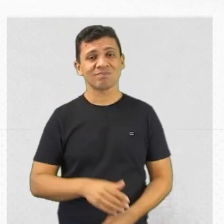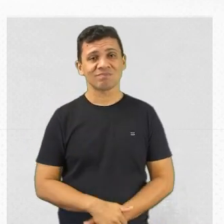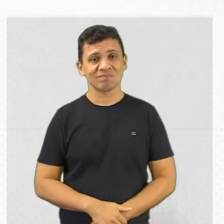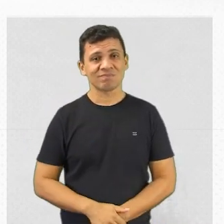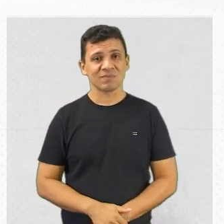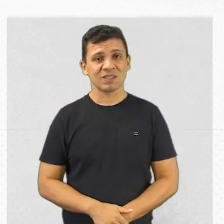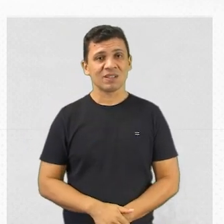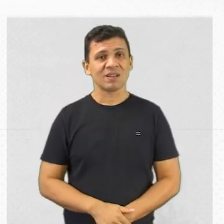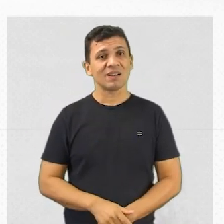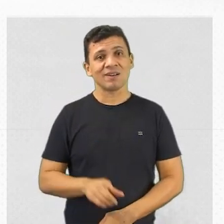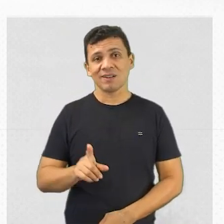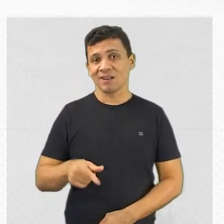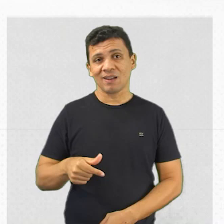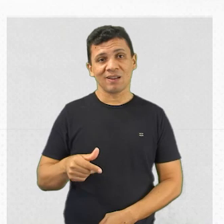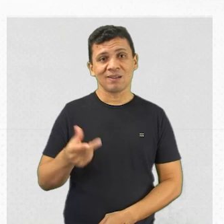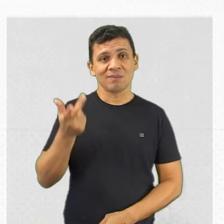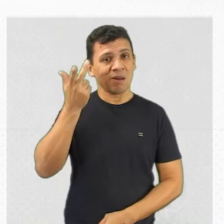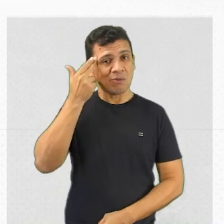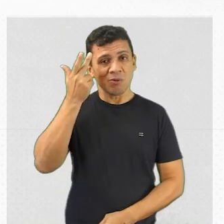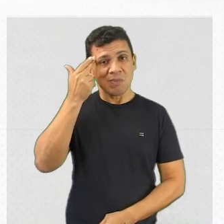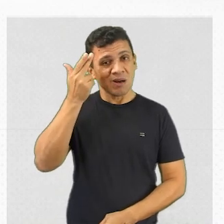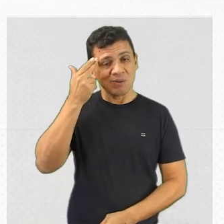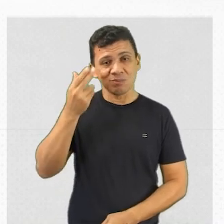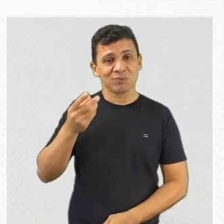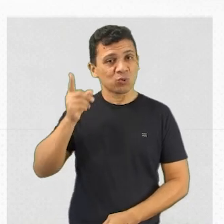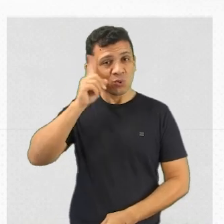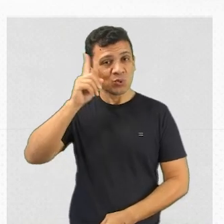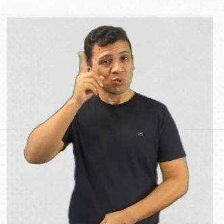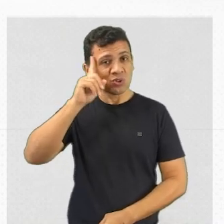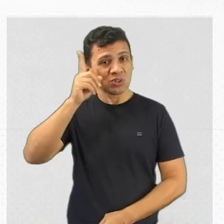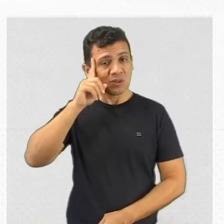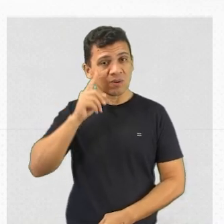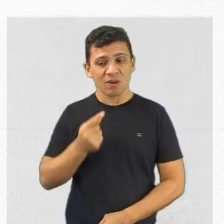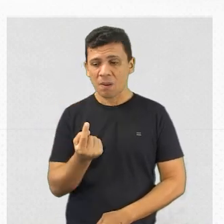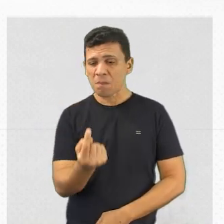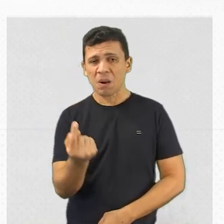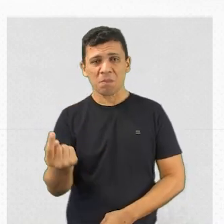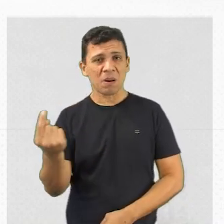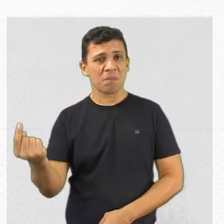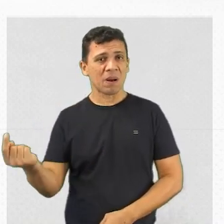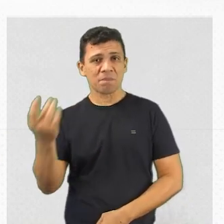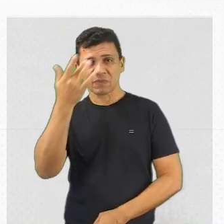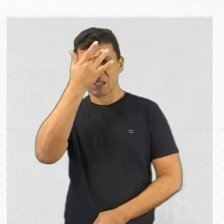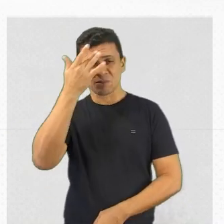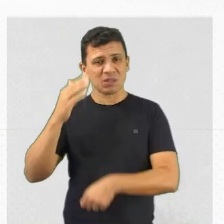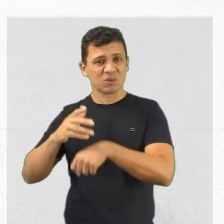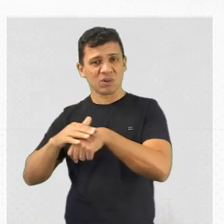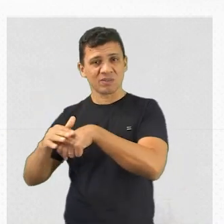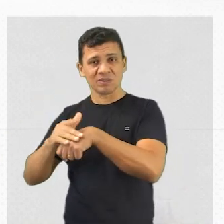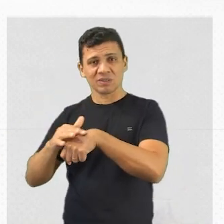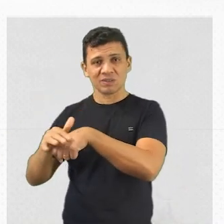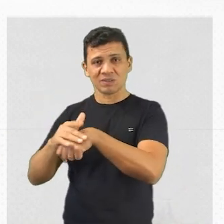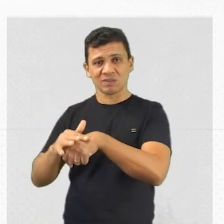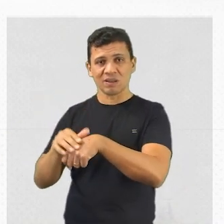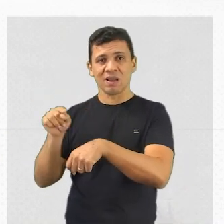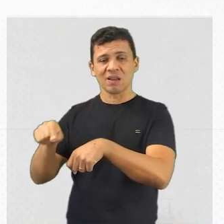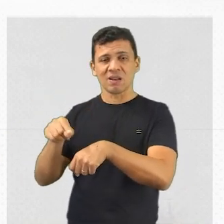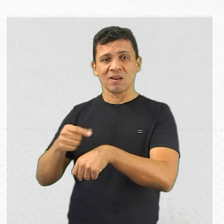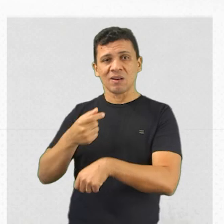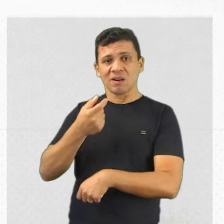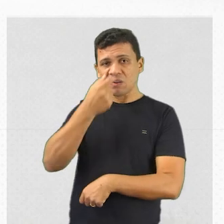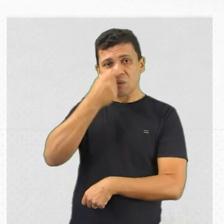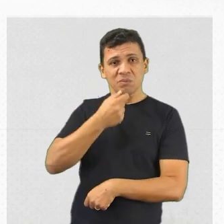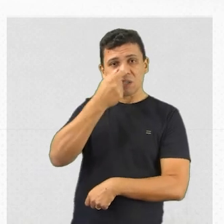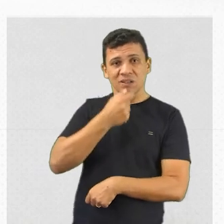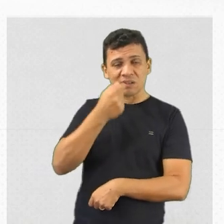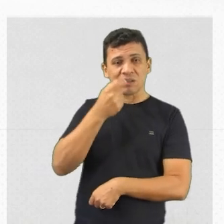sabe que isso é rotineira hoje em dia, né? A gente convive com pessoas que de vez em quando estão gripadas, nós ficamos gripados